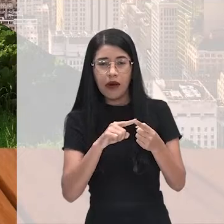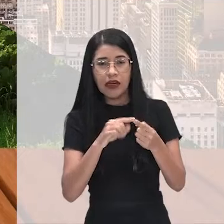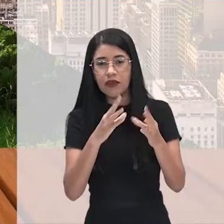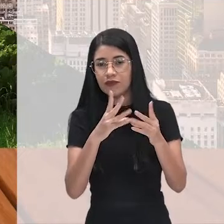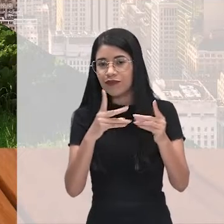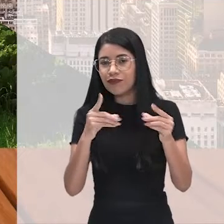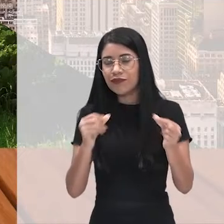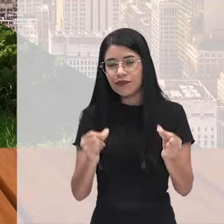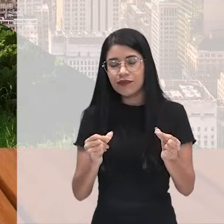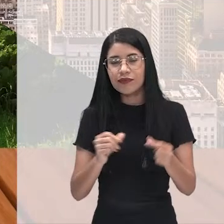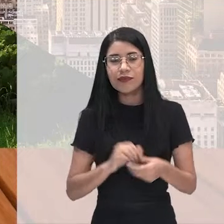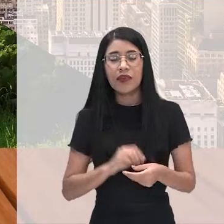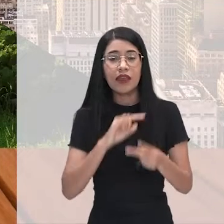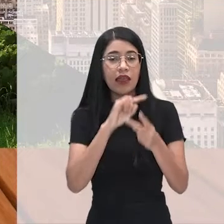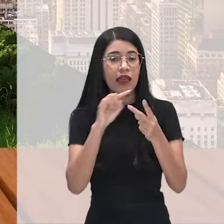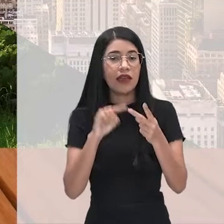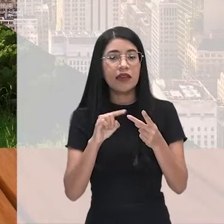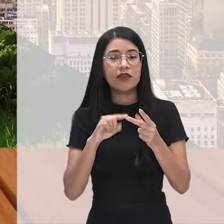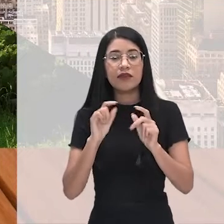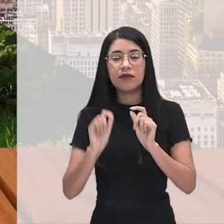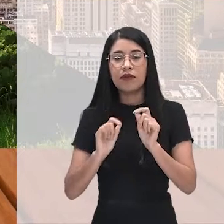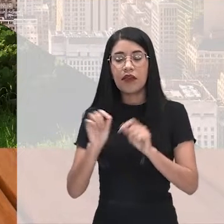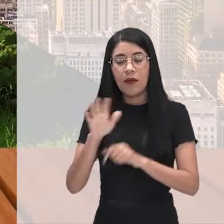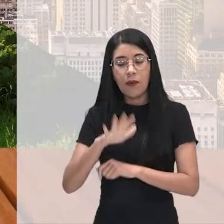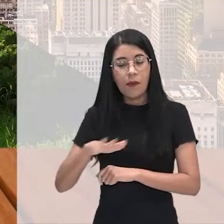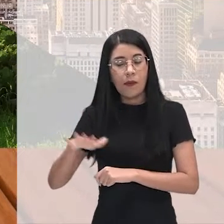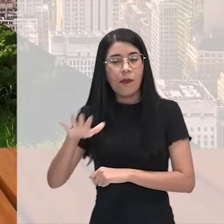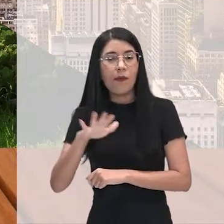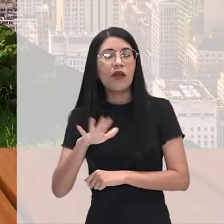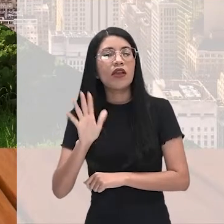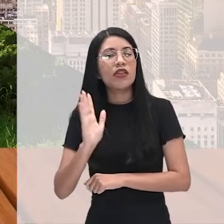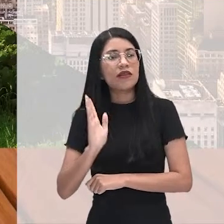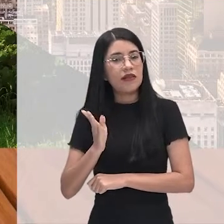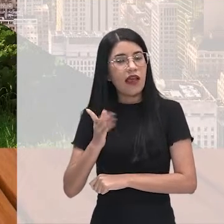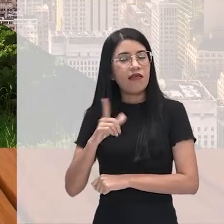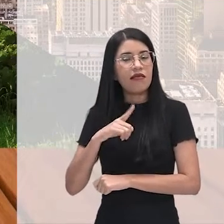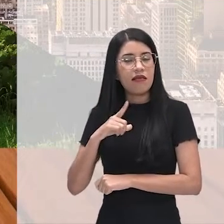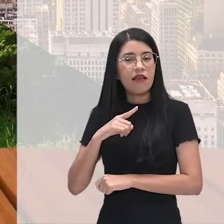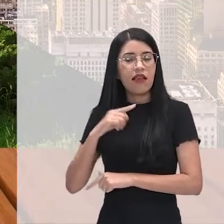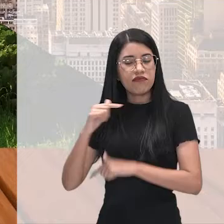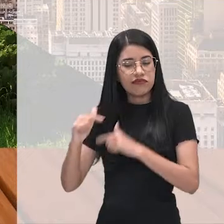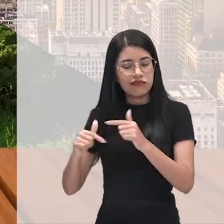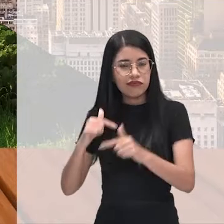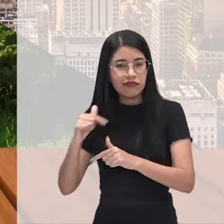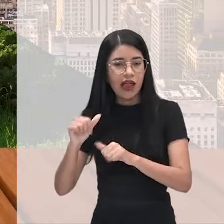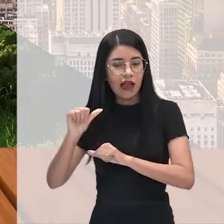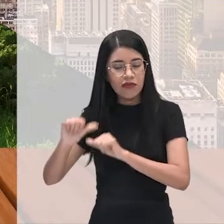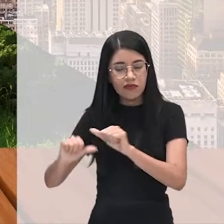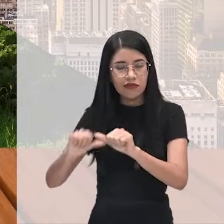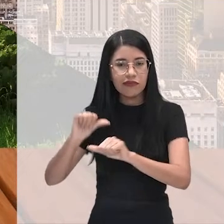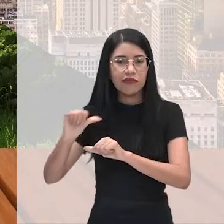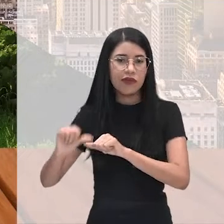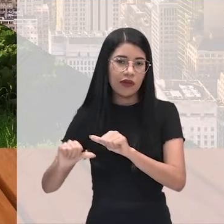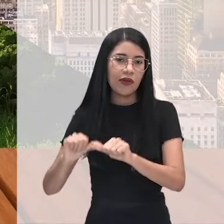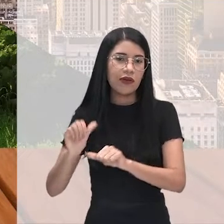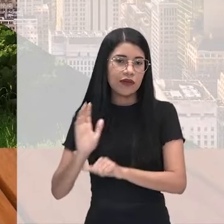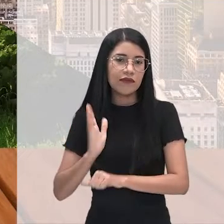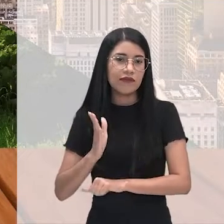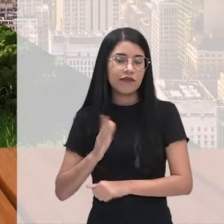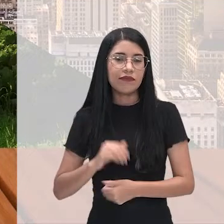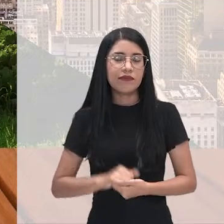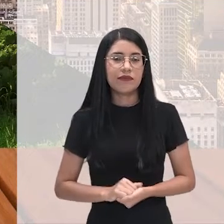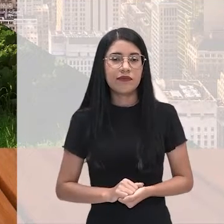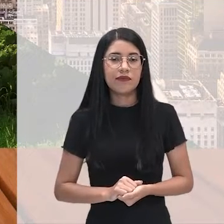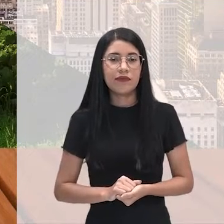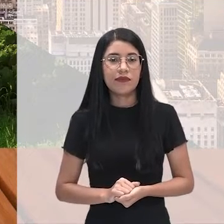existir. A segunda natureza é aquele espaço que já sofreu algum tipo de transformação, de alteração, tá